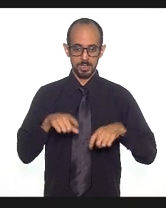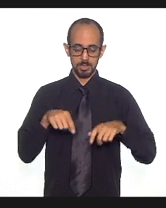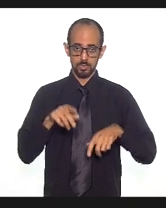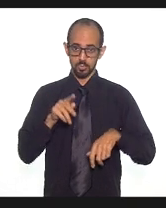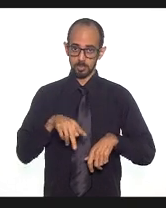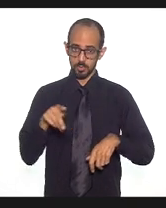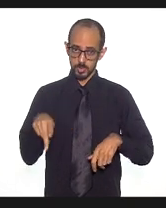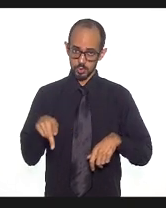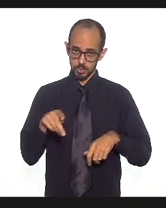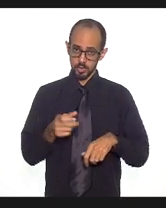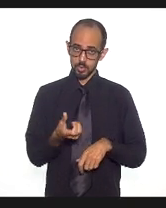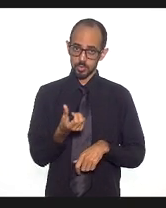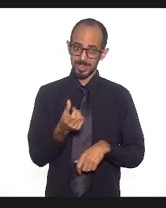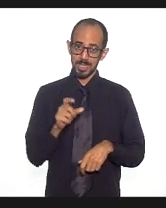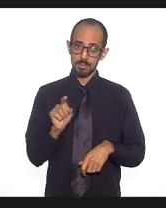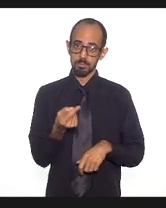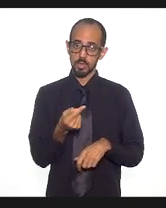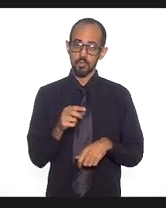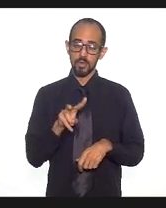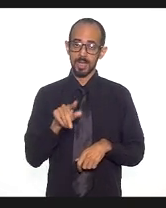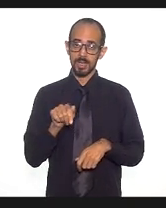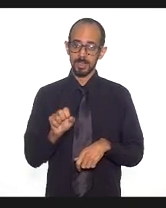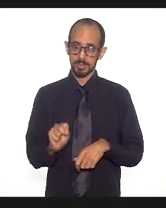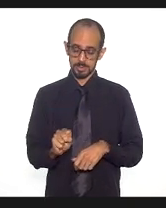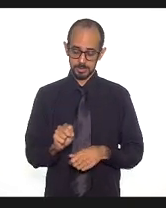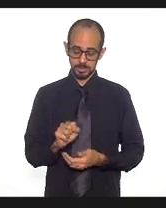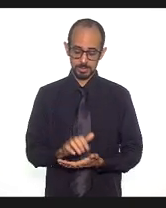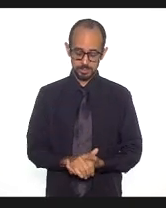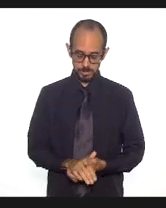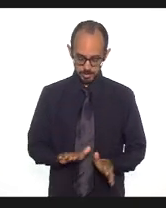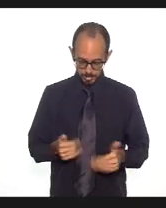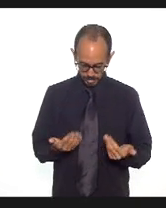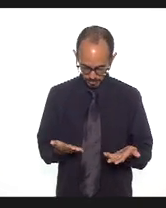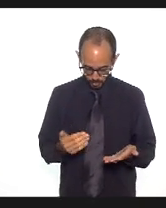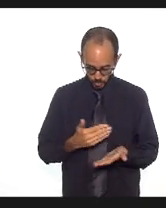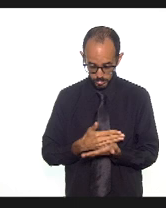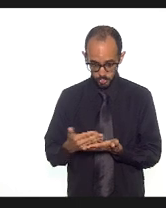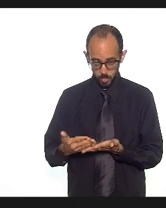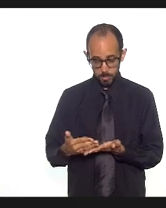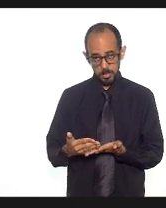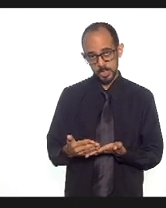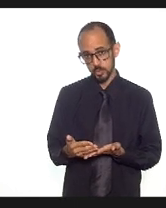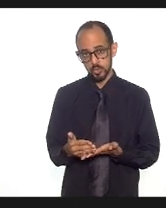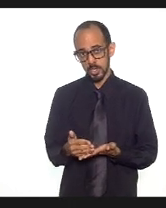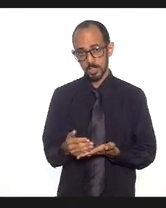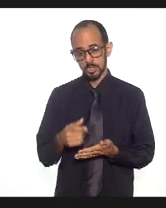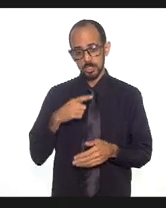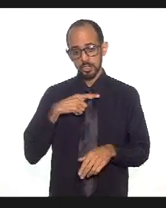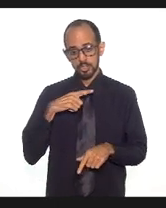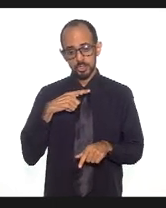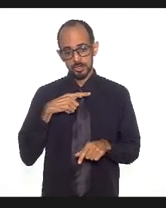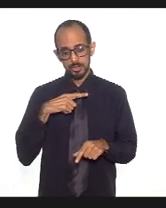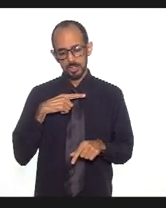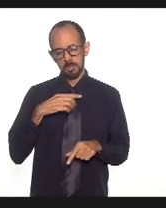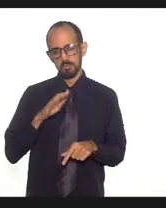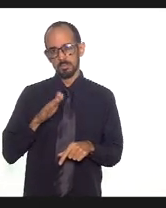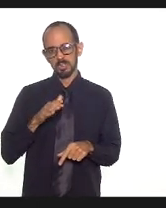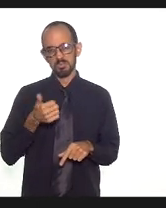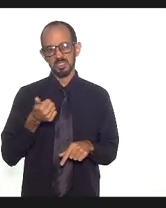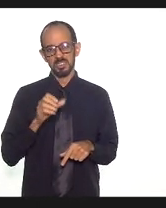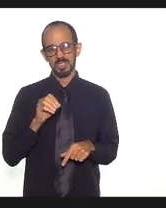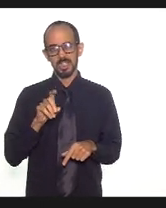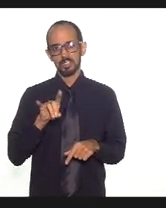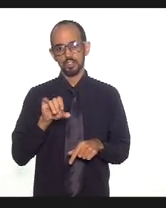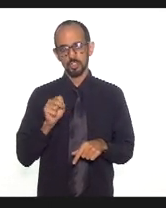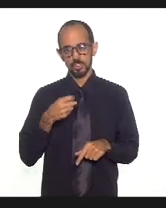com mais de 6 mil vagas. Então, a gente, nesse início, tem dado um pouco mais de 10 dias que eu estou à frente